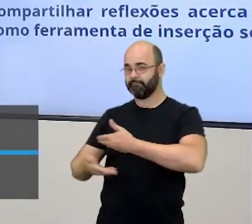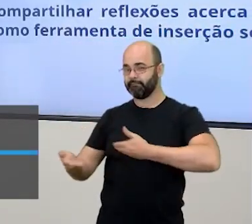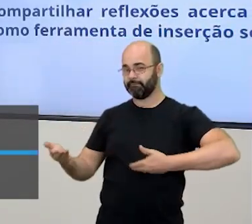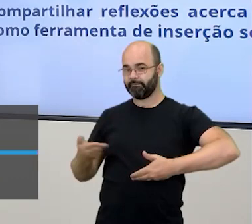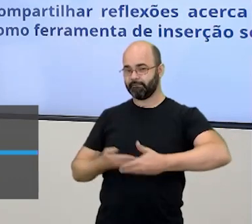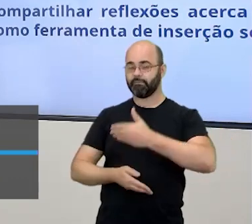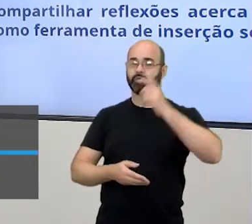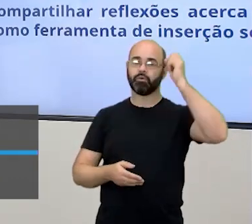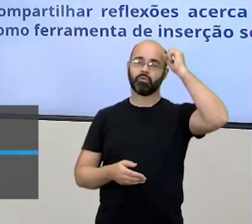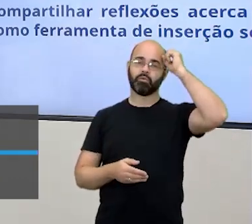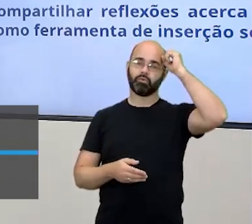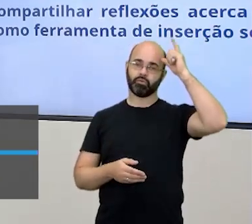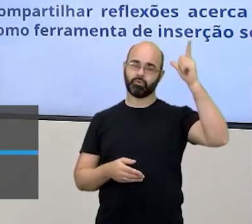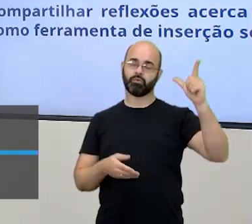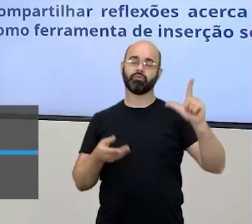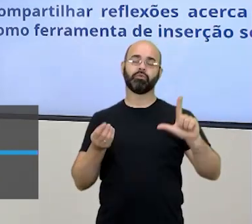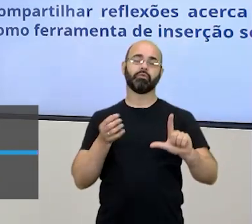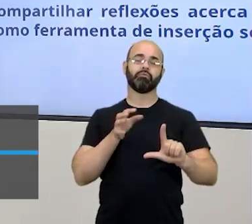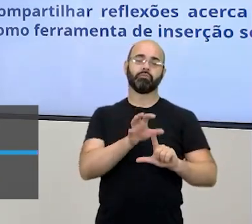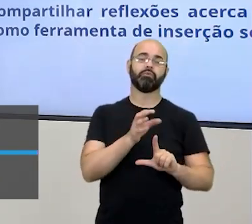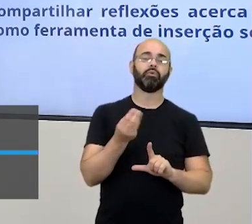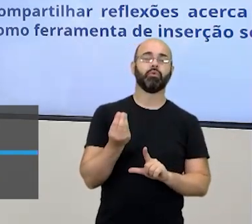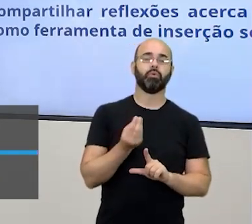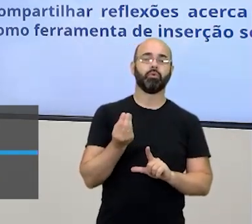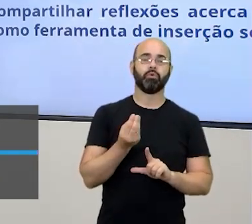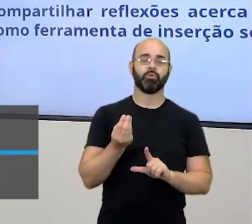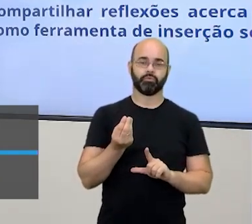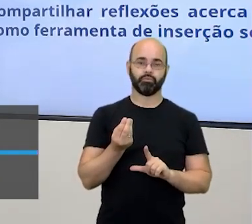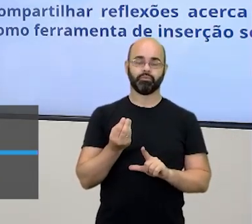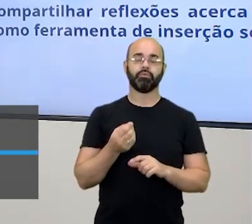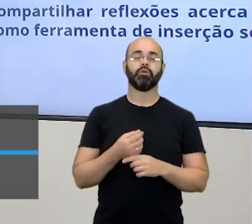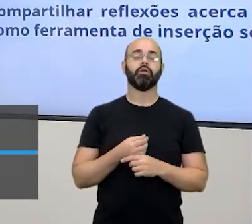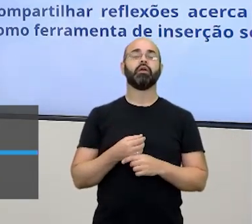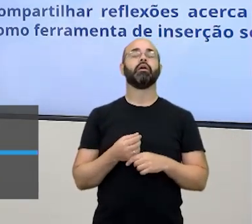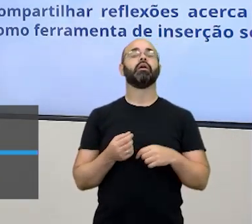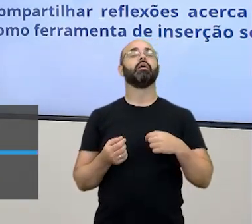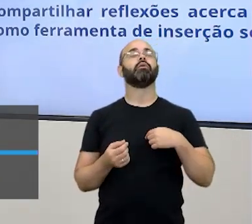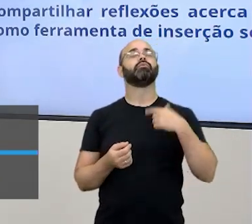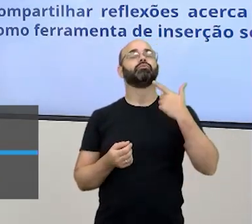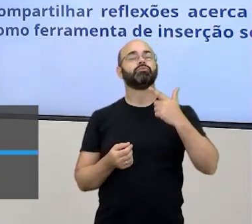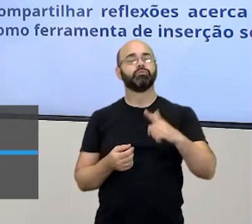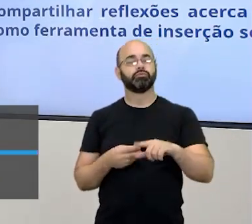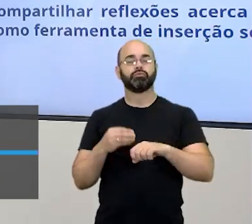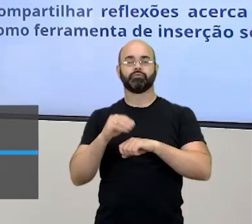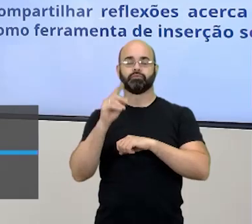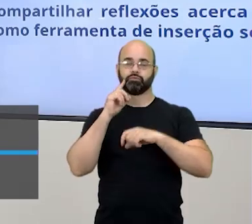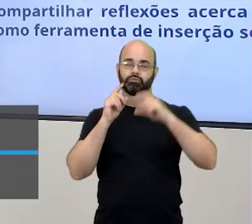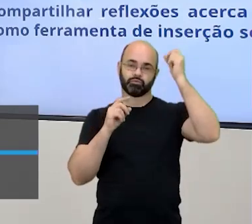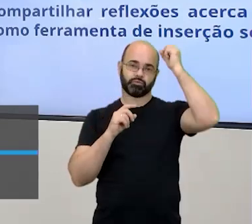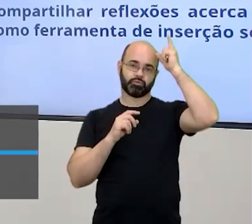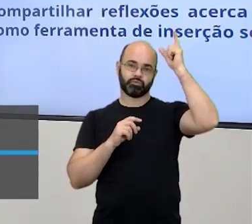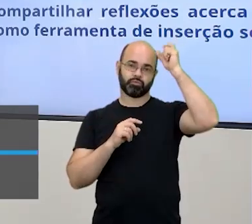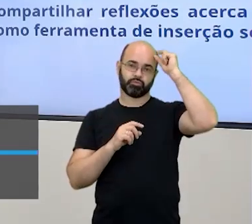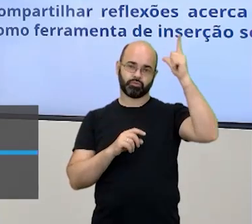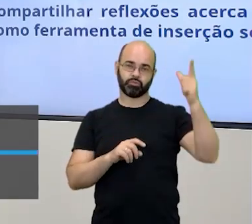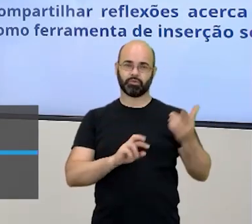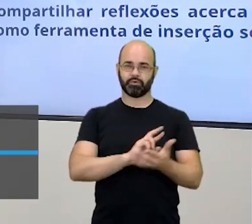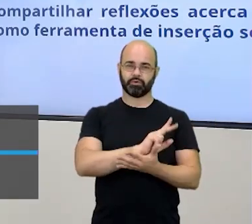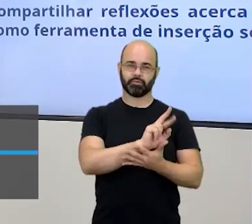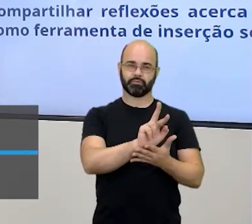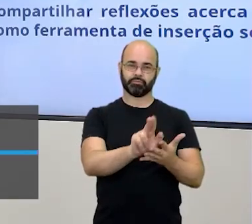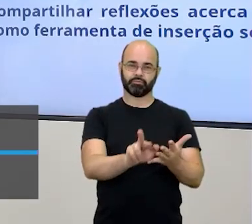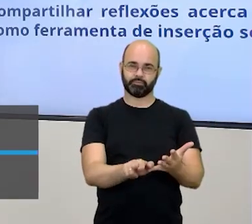cultural, eu estou frisando novamente. Essas ferramentas culturais serão